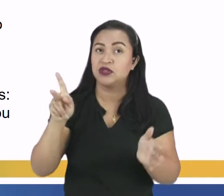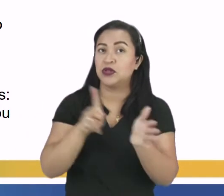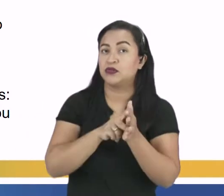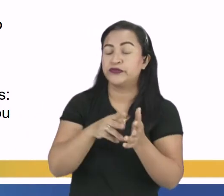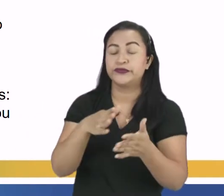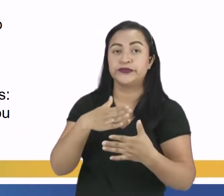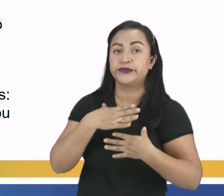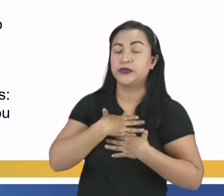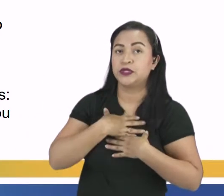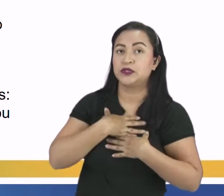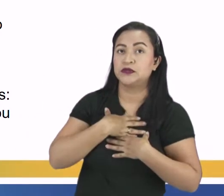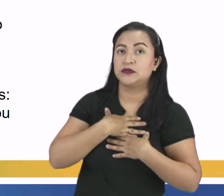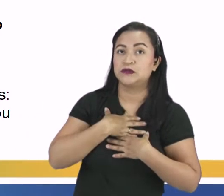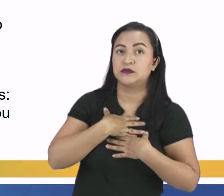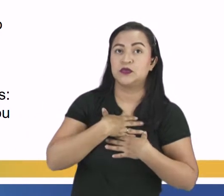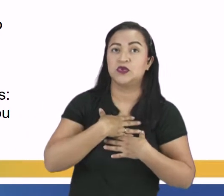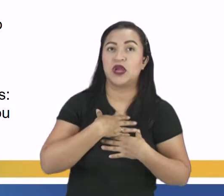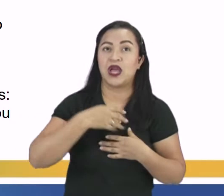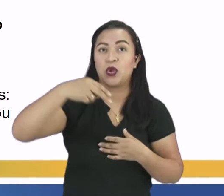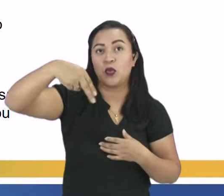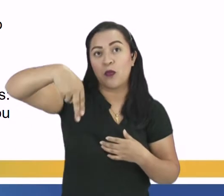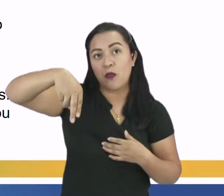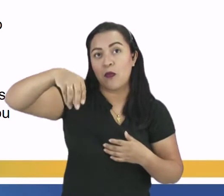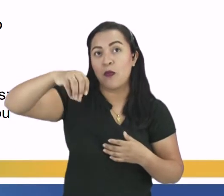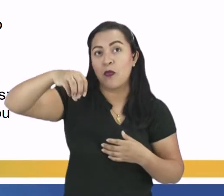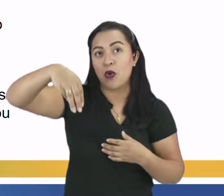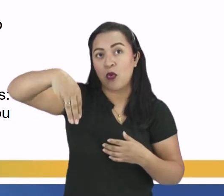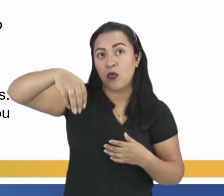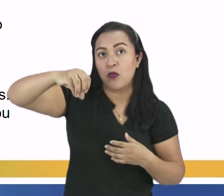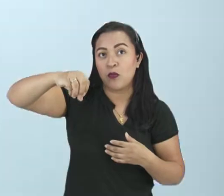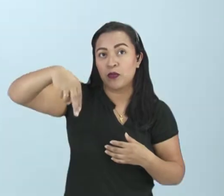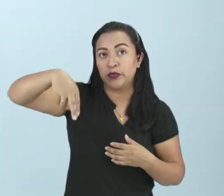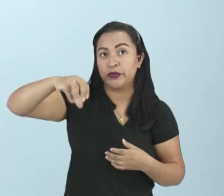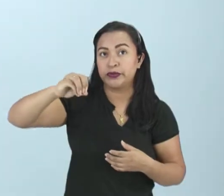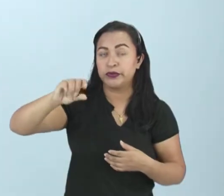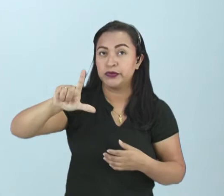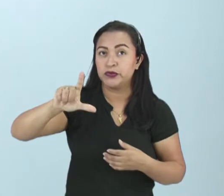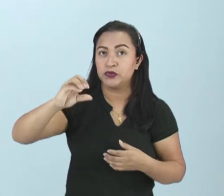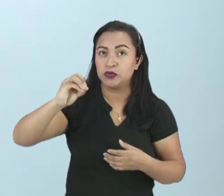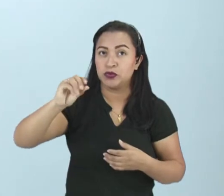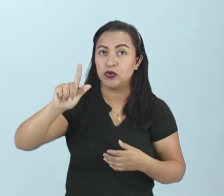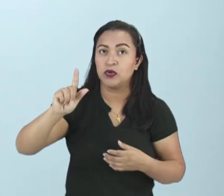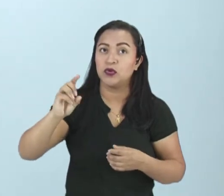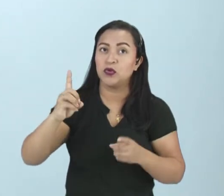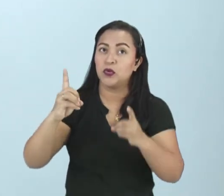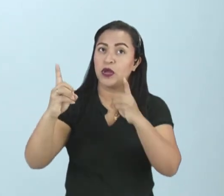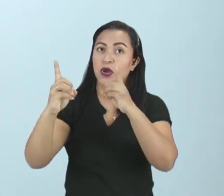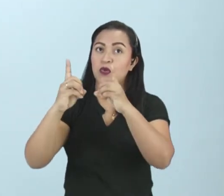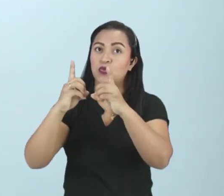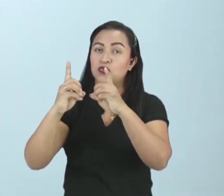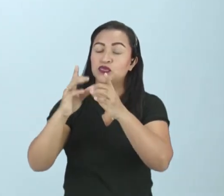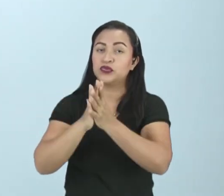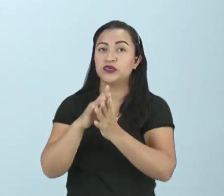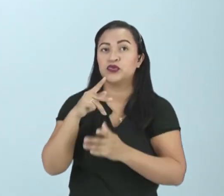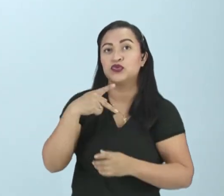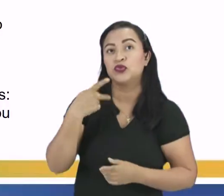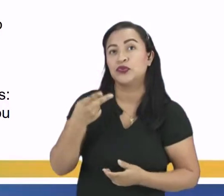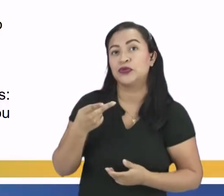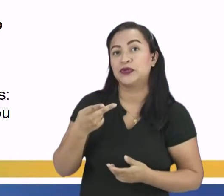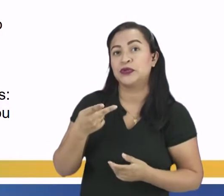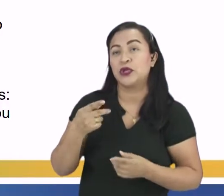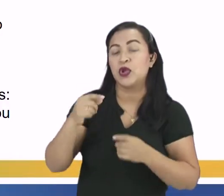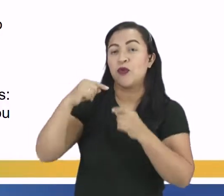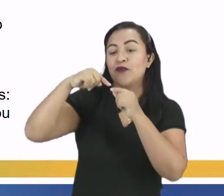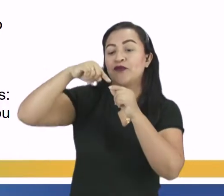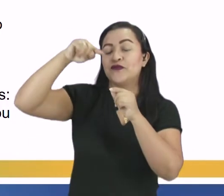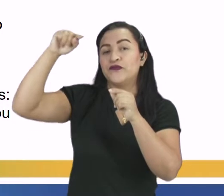ali. E o solilóquio, não, ele está falando com ele mesmo pergunta, ele mesmo responde, tá certo? Já o balão,